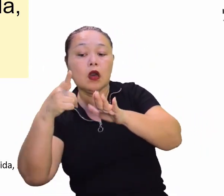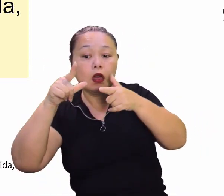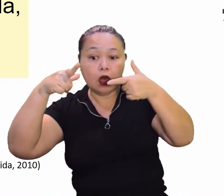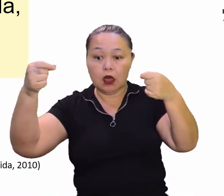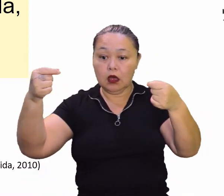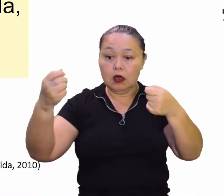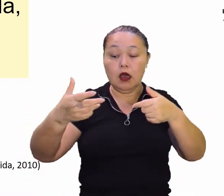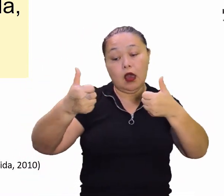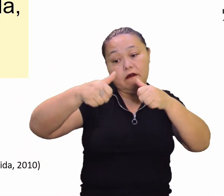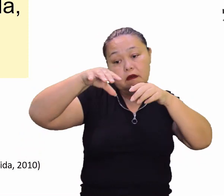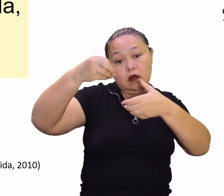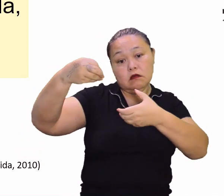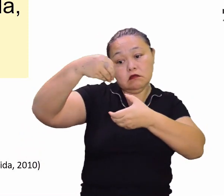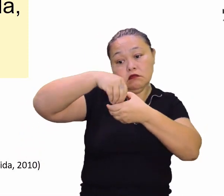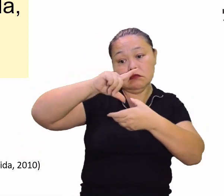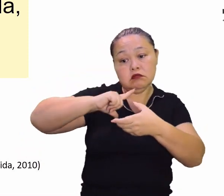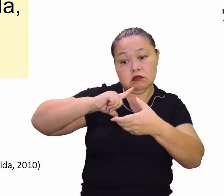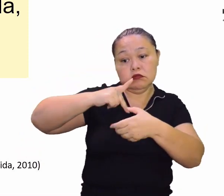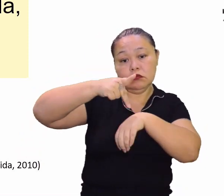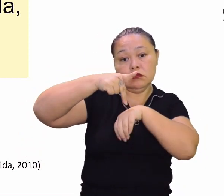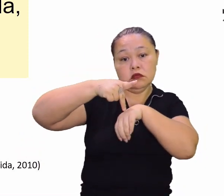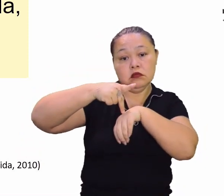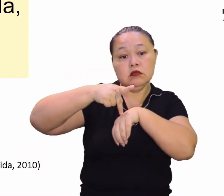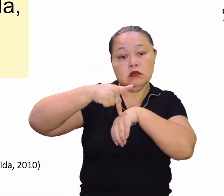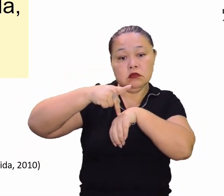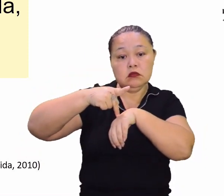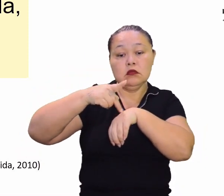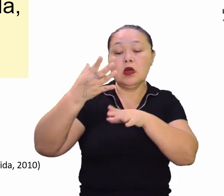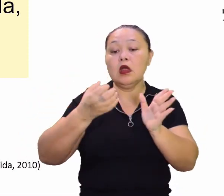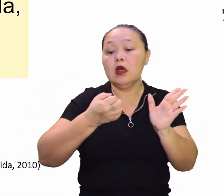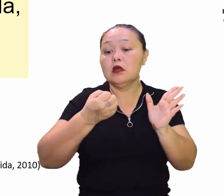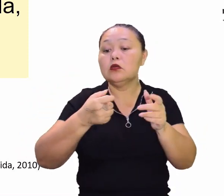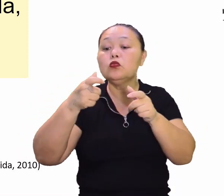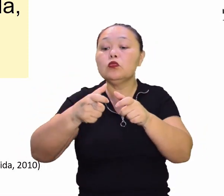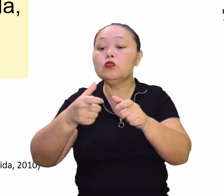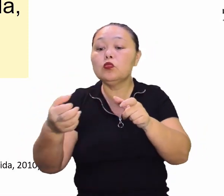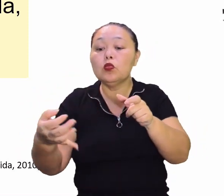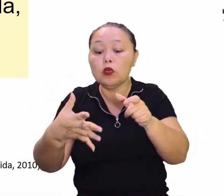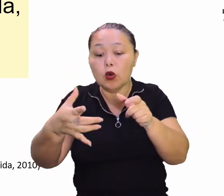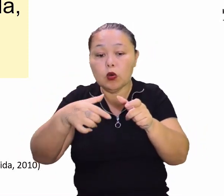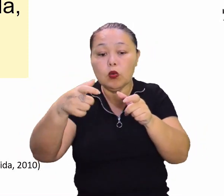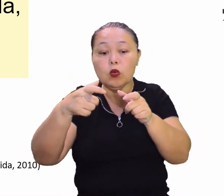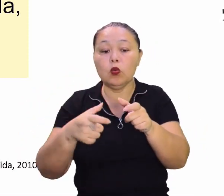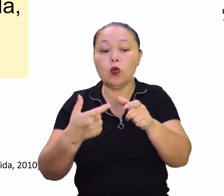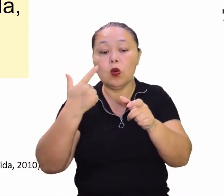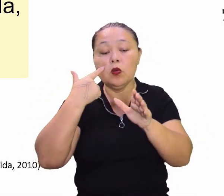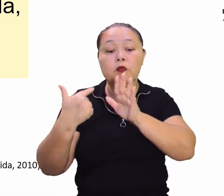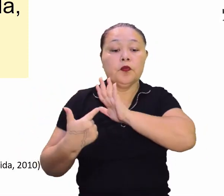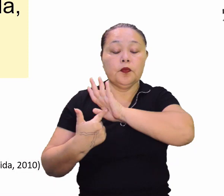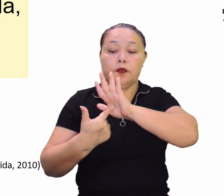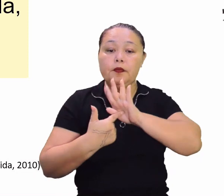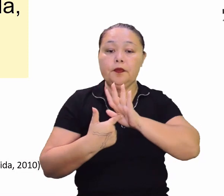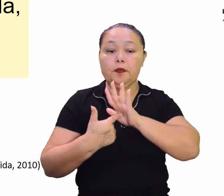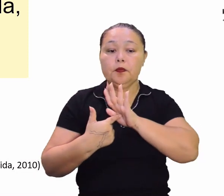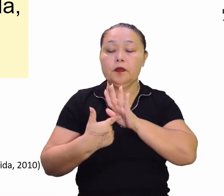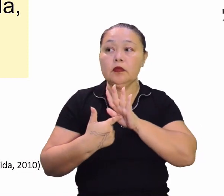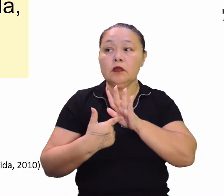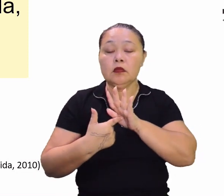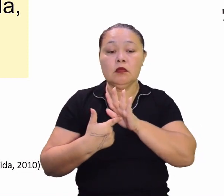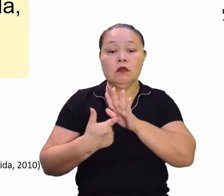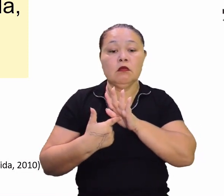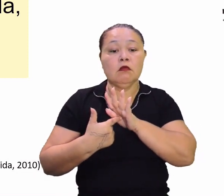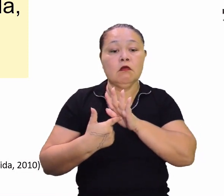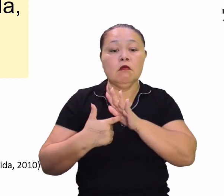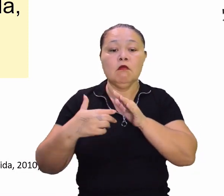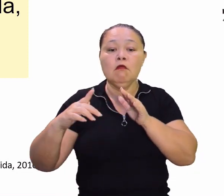japoneses, que contaram com estas vantagens nesta nova localização ali, como mostramos no mapa anterior, que